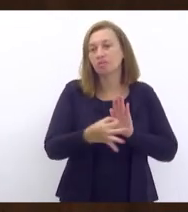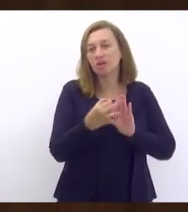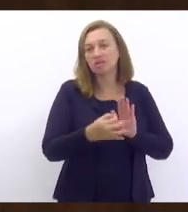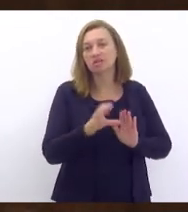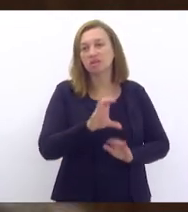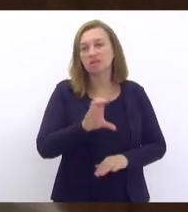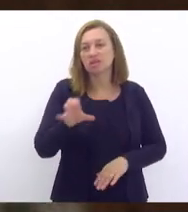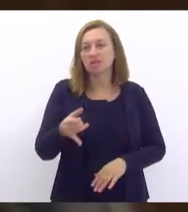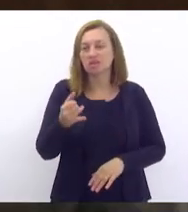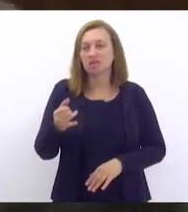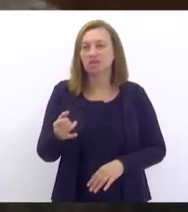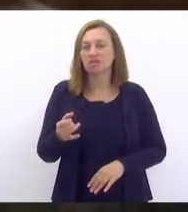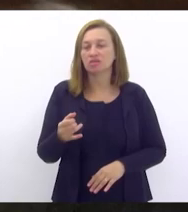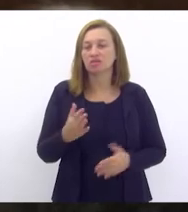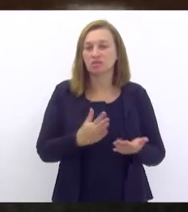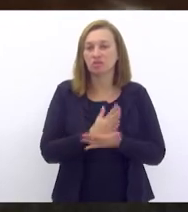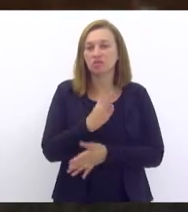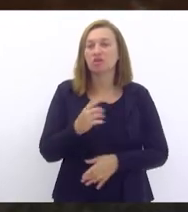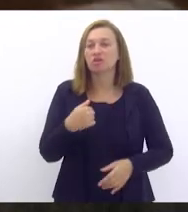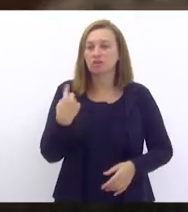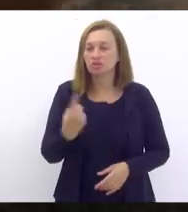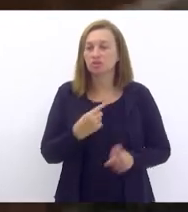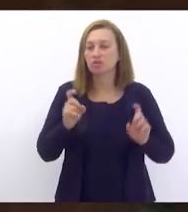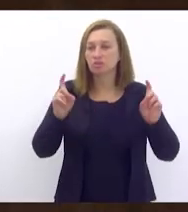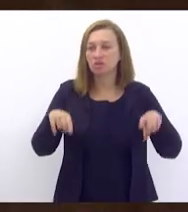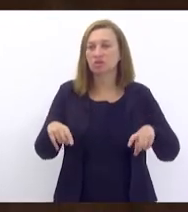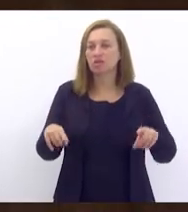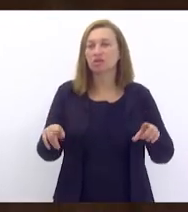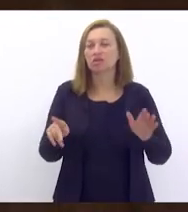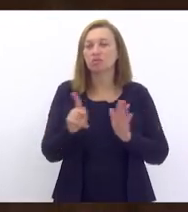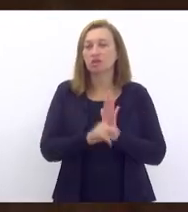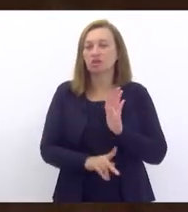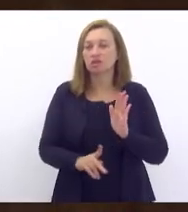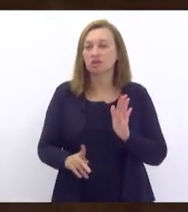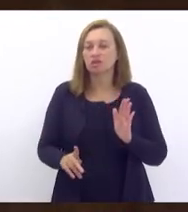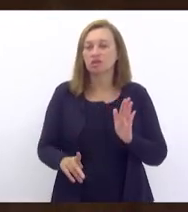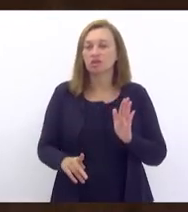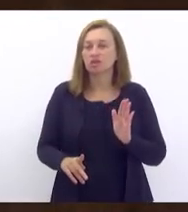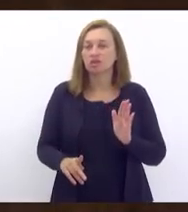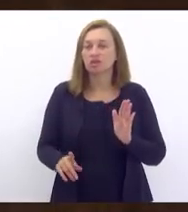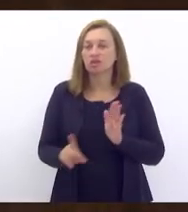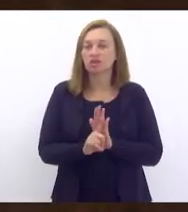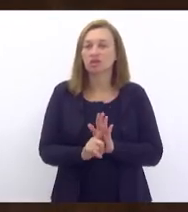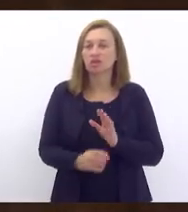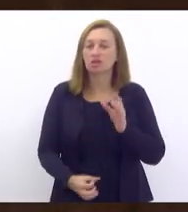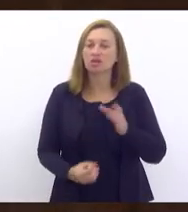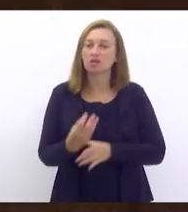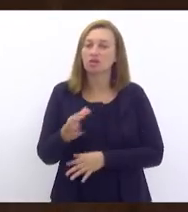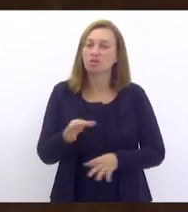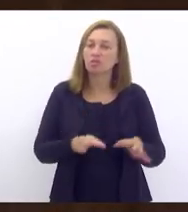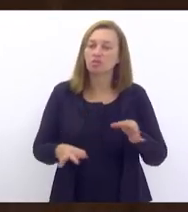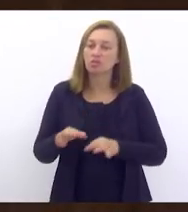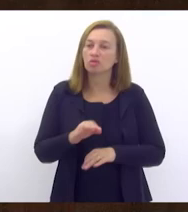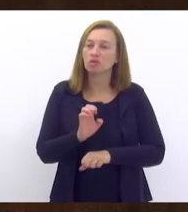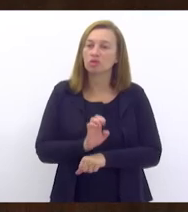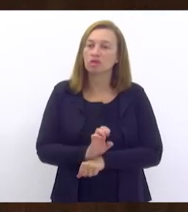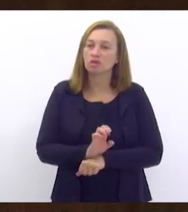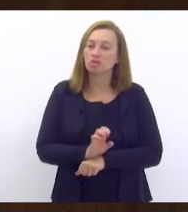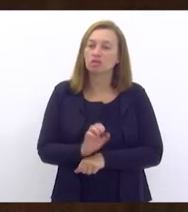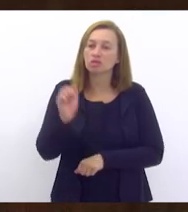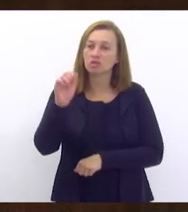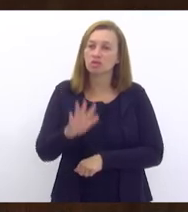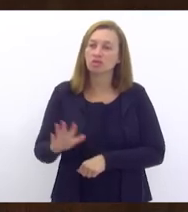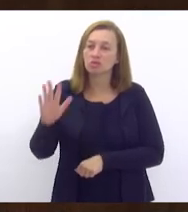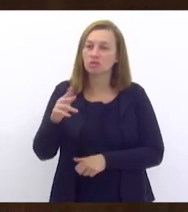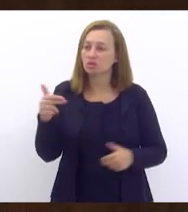CCJ, nosso mandato também apresentou um projeto de lei que cria o programa estadual geral